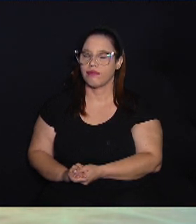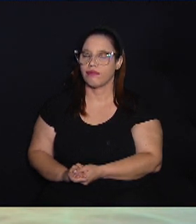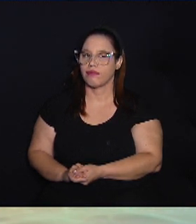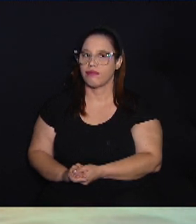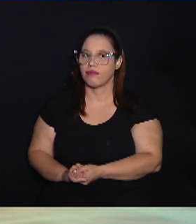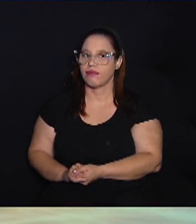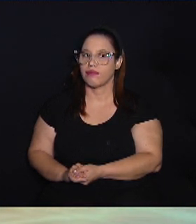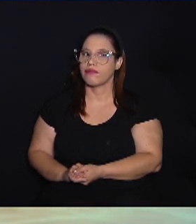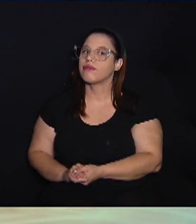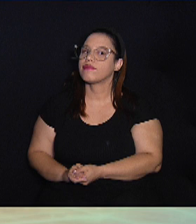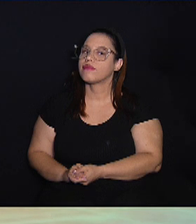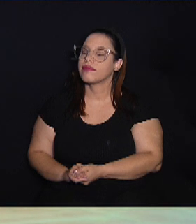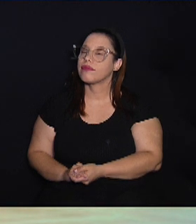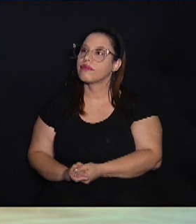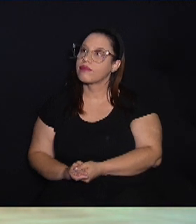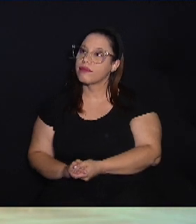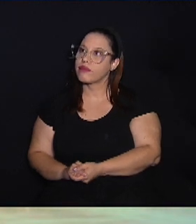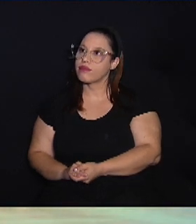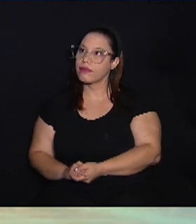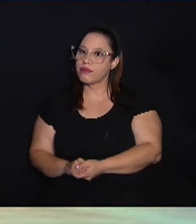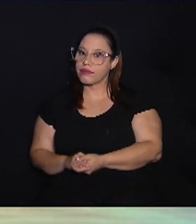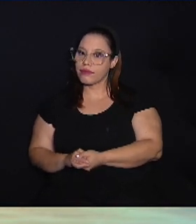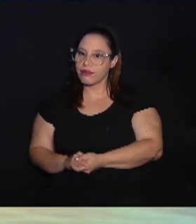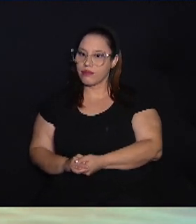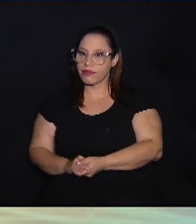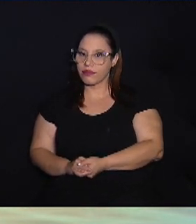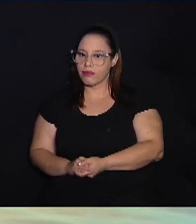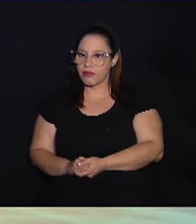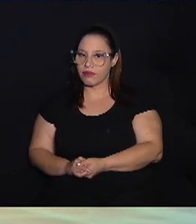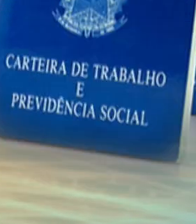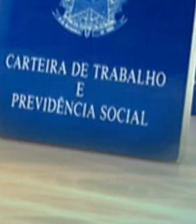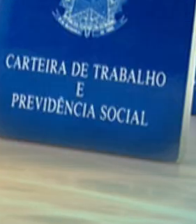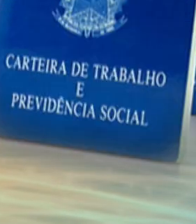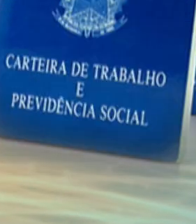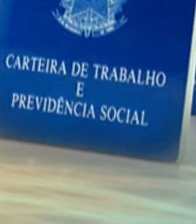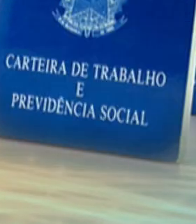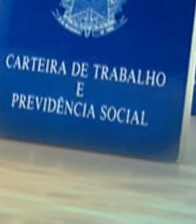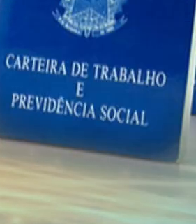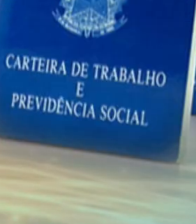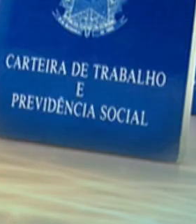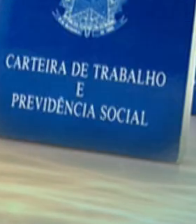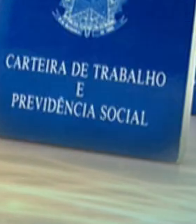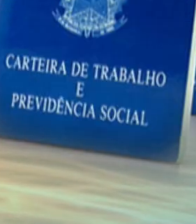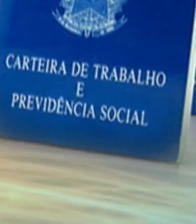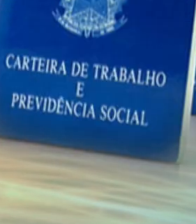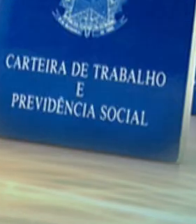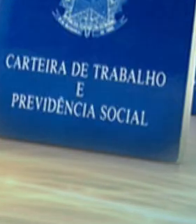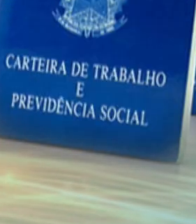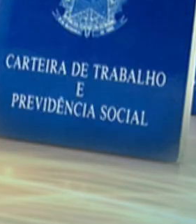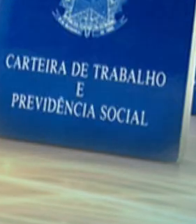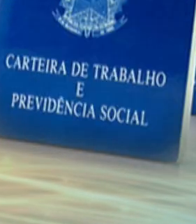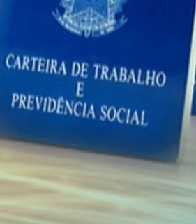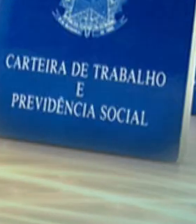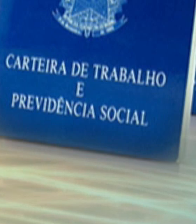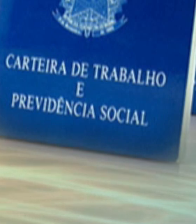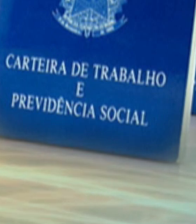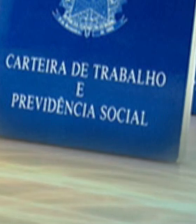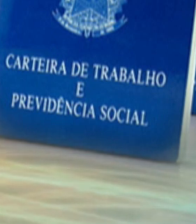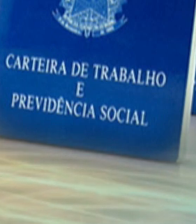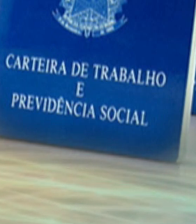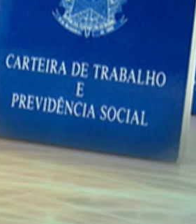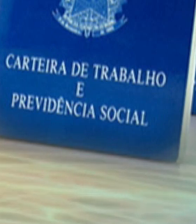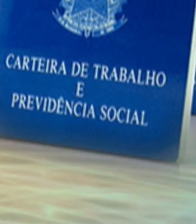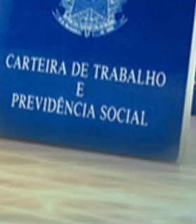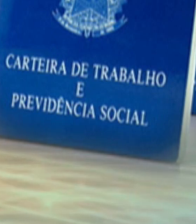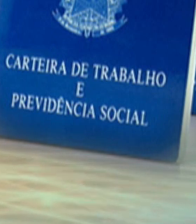padeiro, pedreiro, porteiro, recepcionista. Esta vaga é exclusiva para pessoas